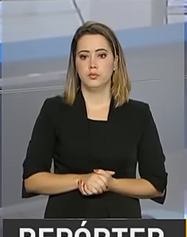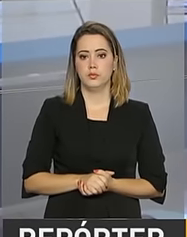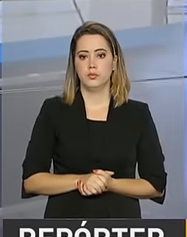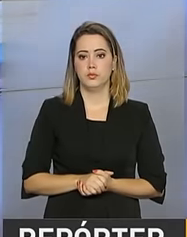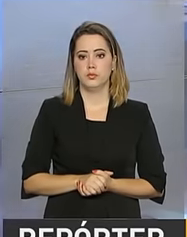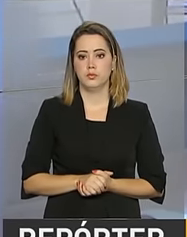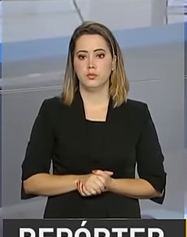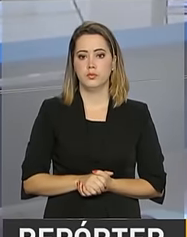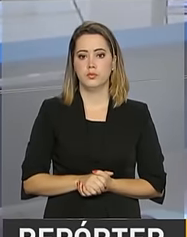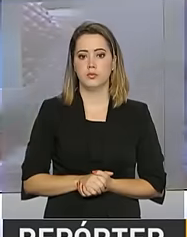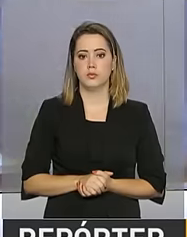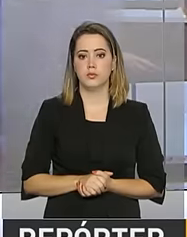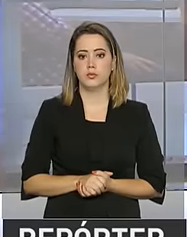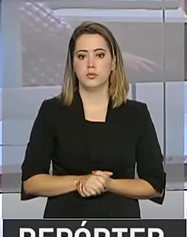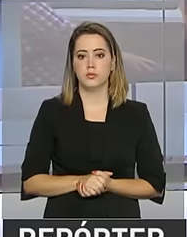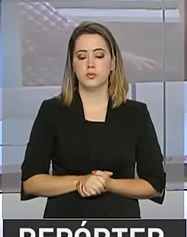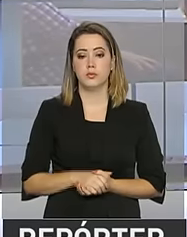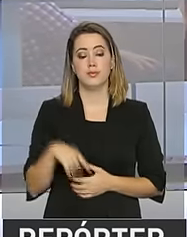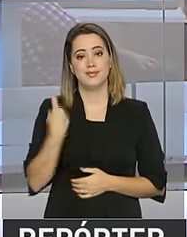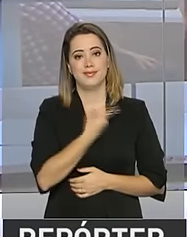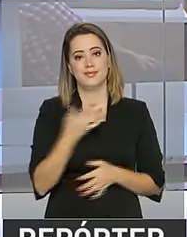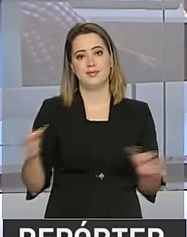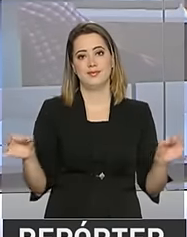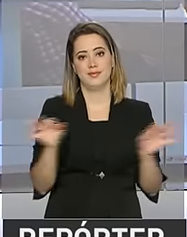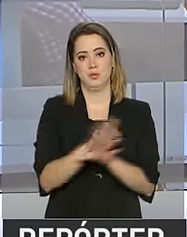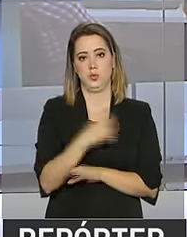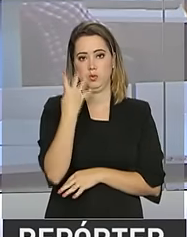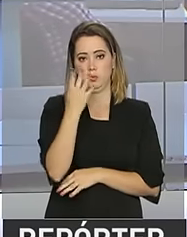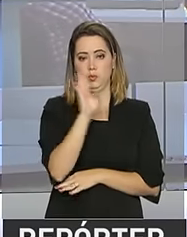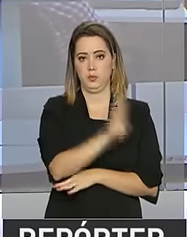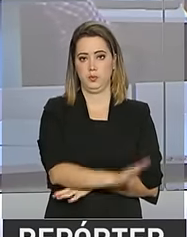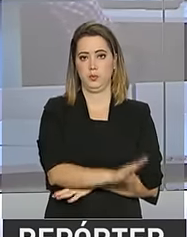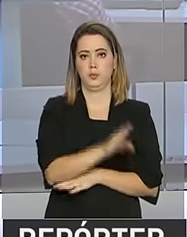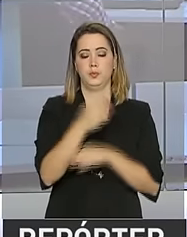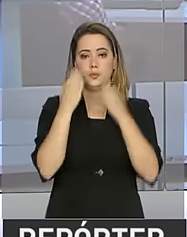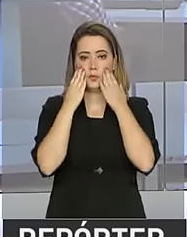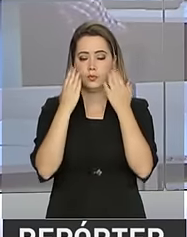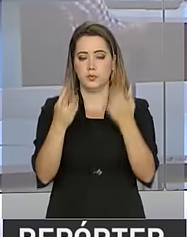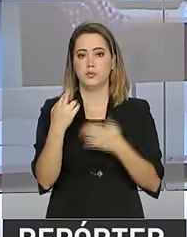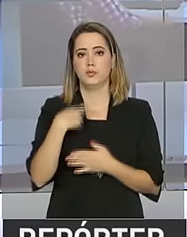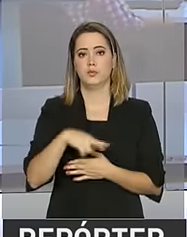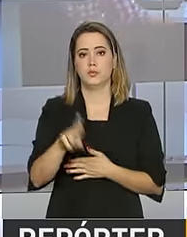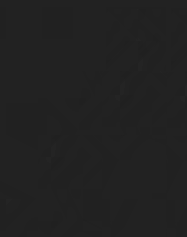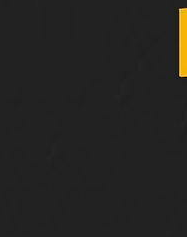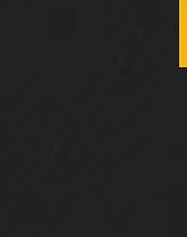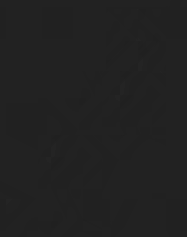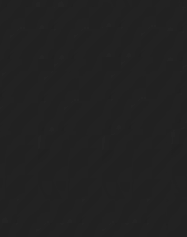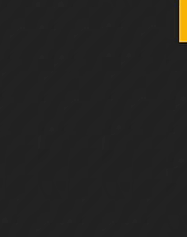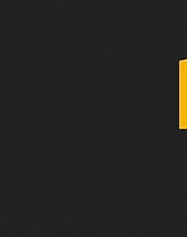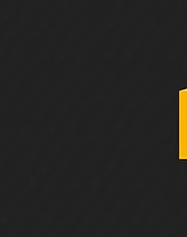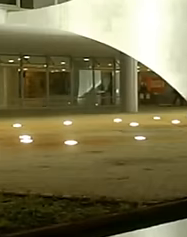sisfiesportal.mec.gov.br Nós voltamos às 4 da tarde na próxima edição do repórter